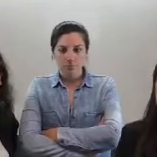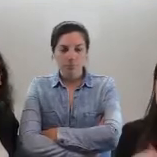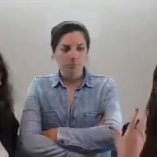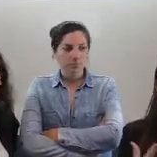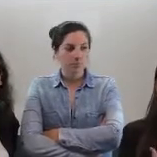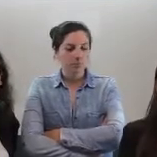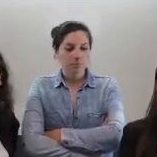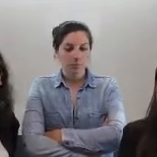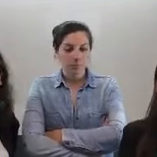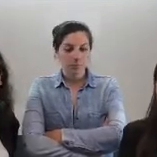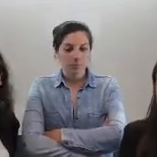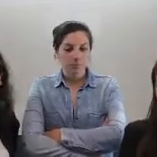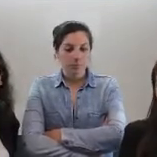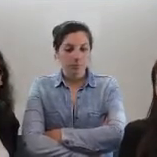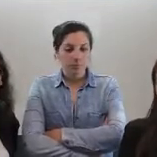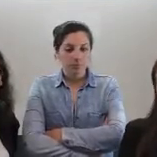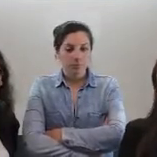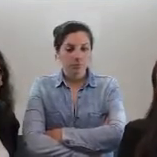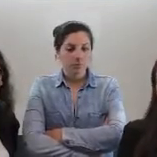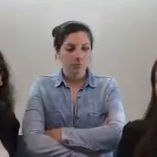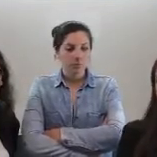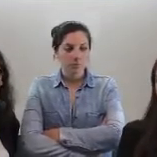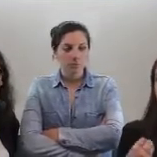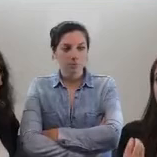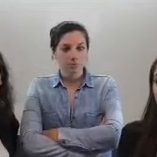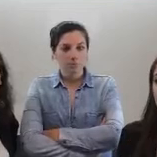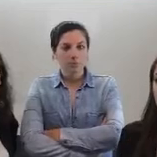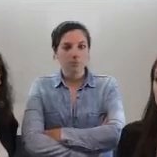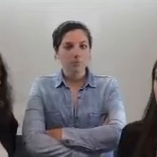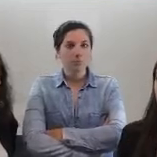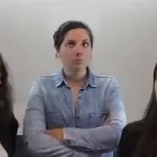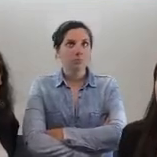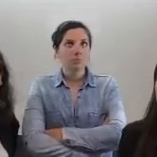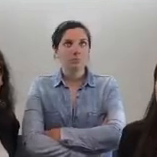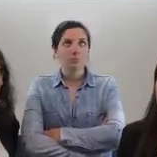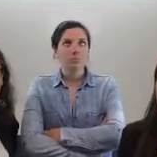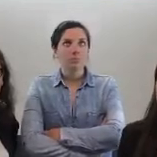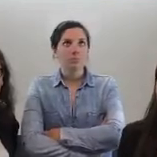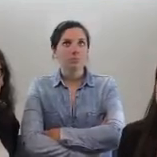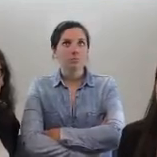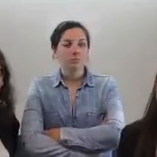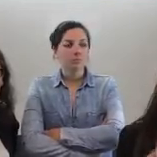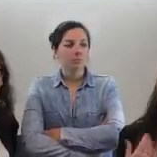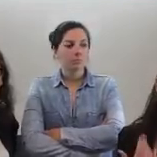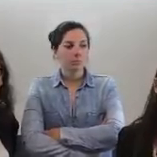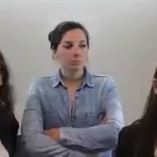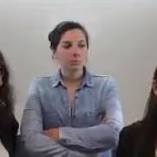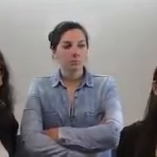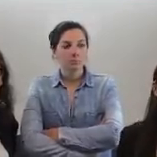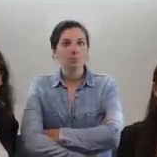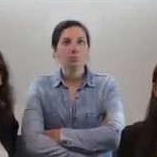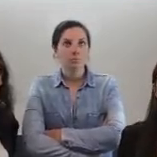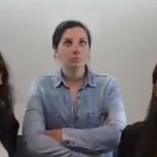vão ter, né? Periódicos que vocês vão ter acesso parcial. Que daí precisaria comprar o artigo ou a instituição fazer a